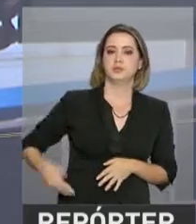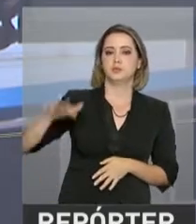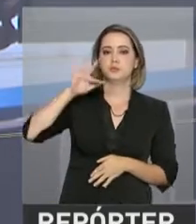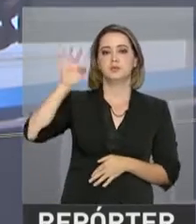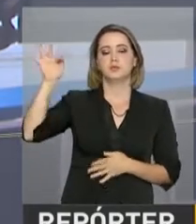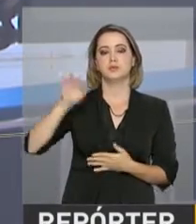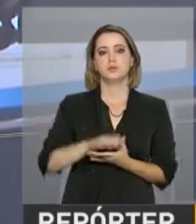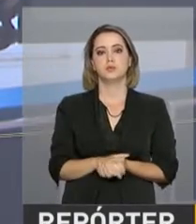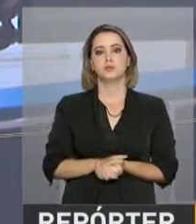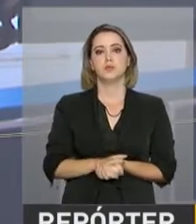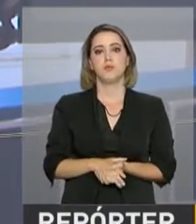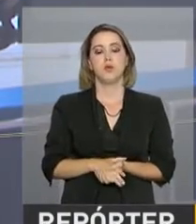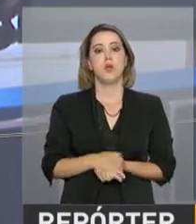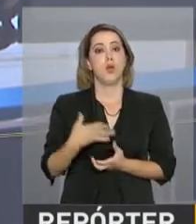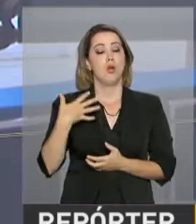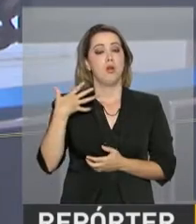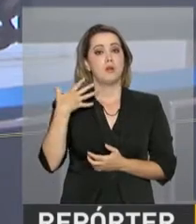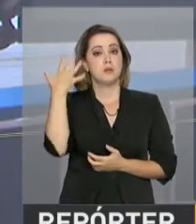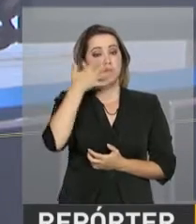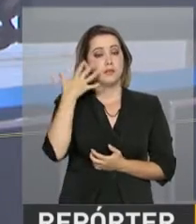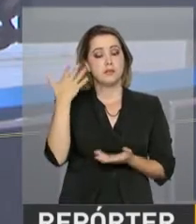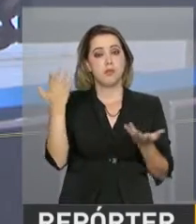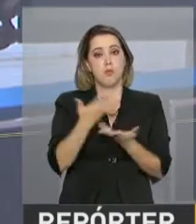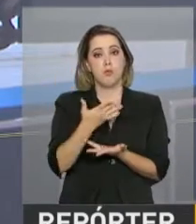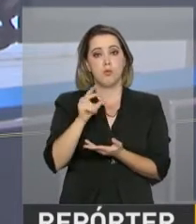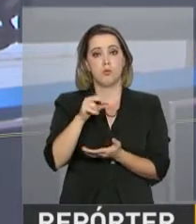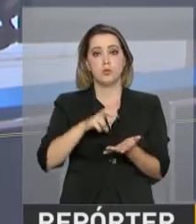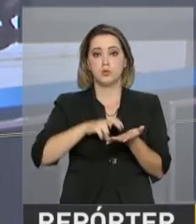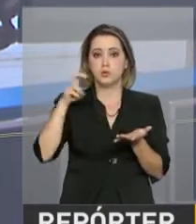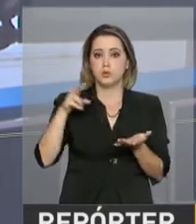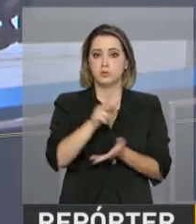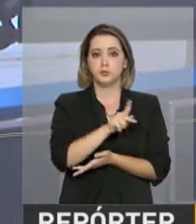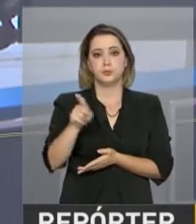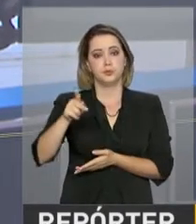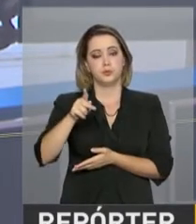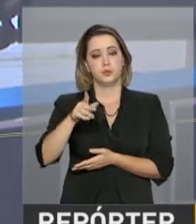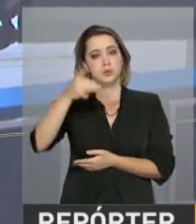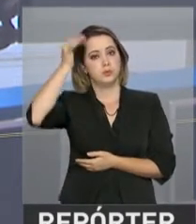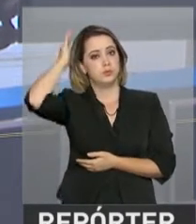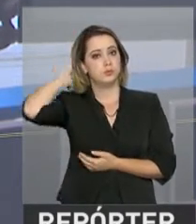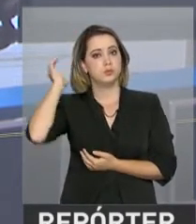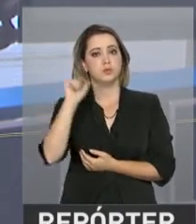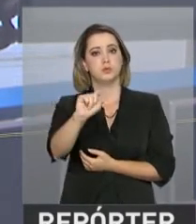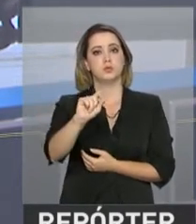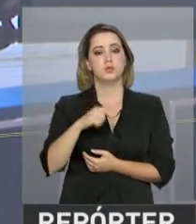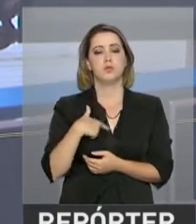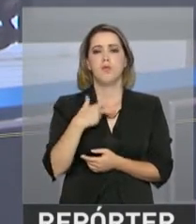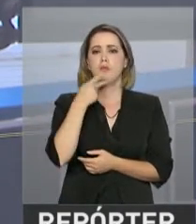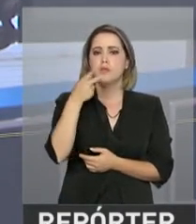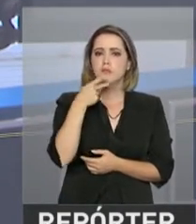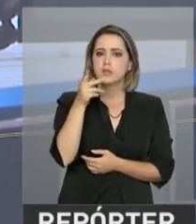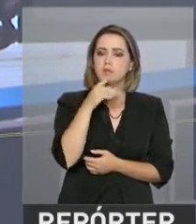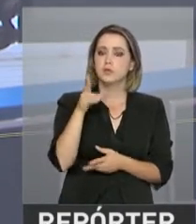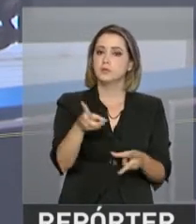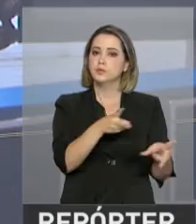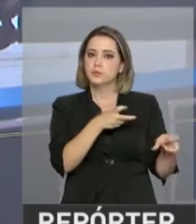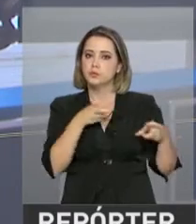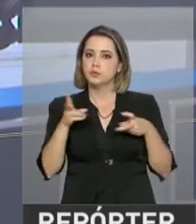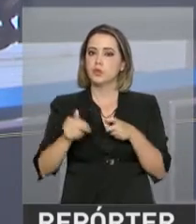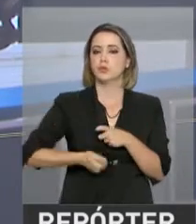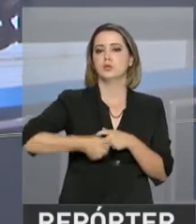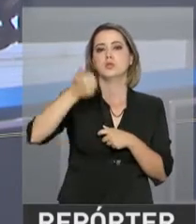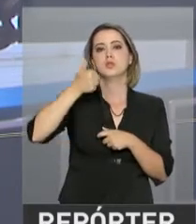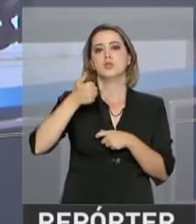em discurso hoje pela manhã no palácio do planalto o presidente da república michel temer falou sobre a expectativa de